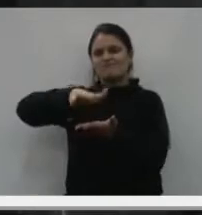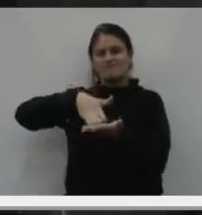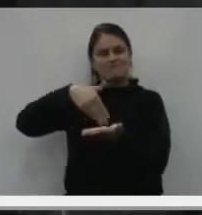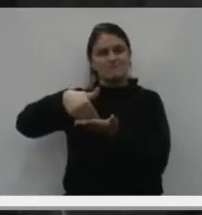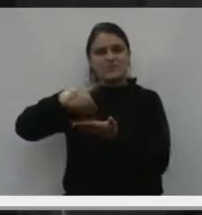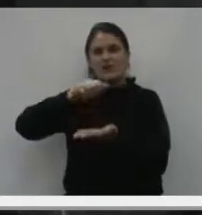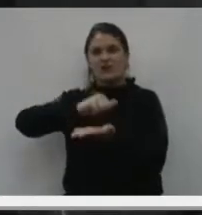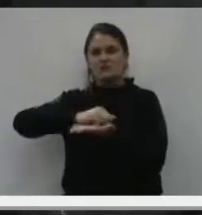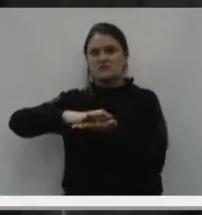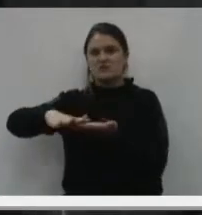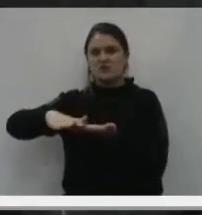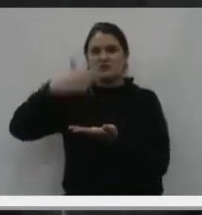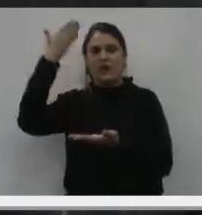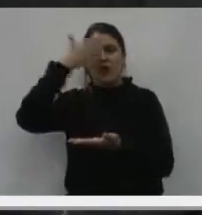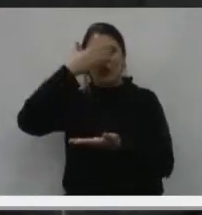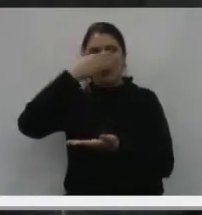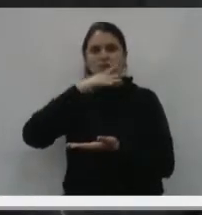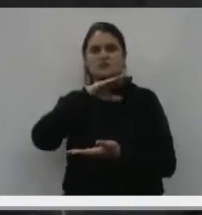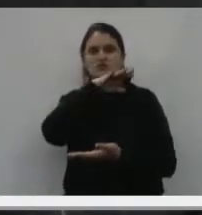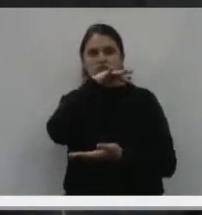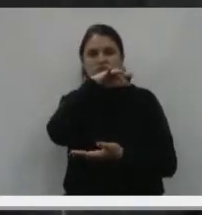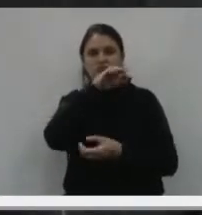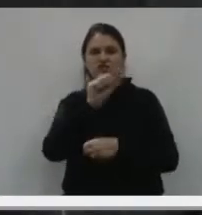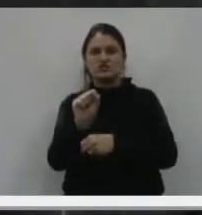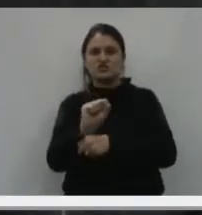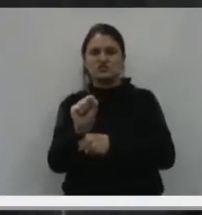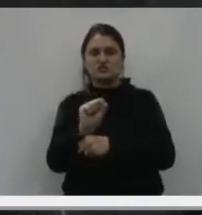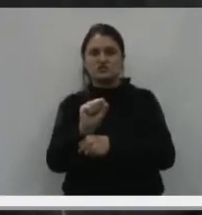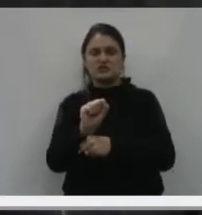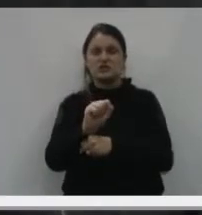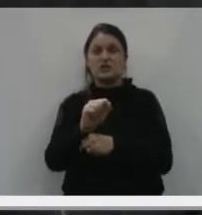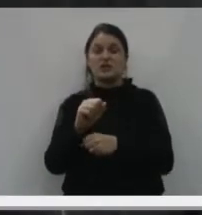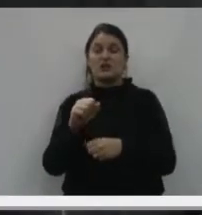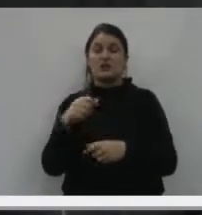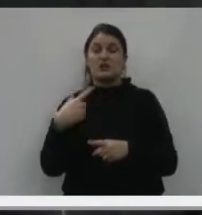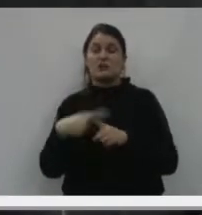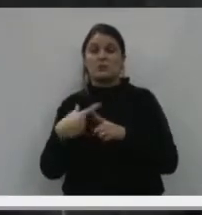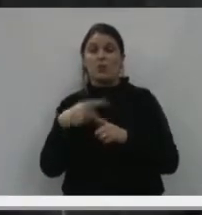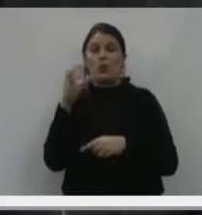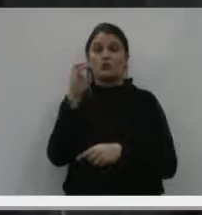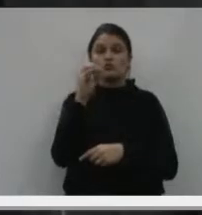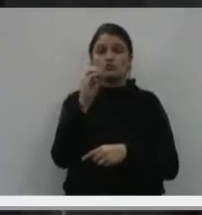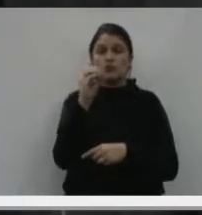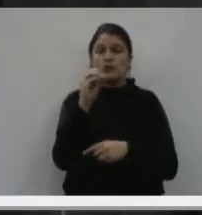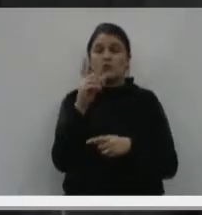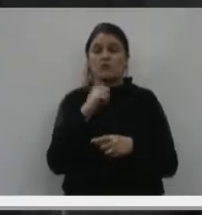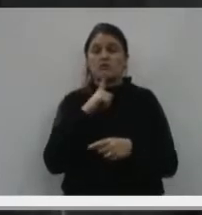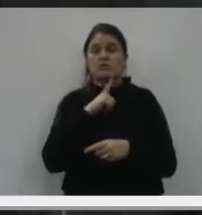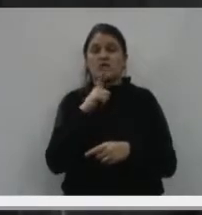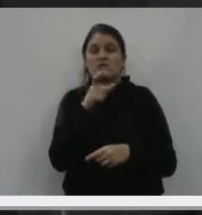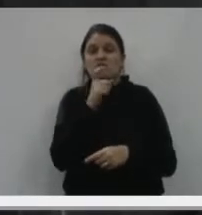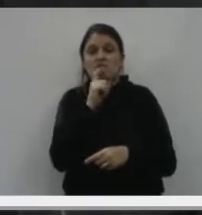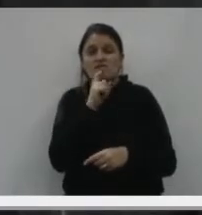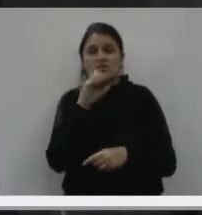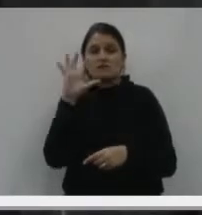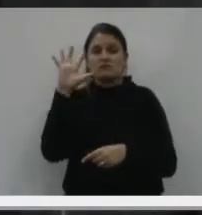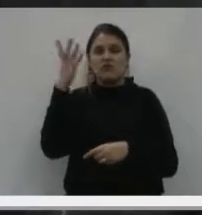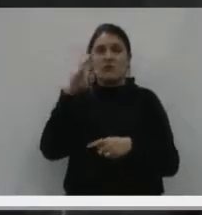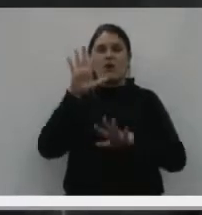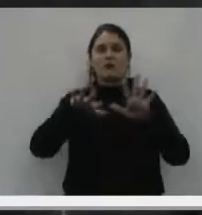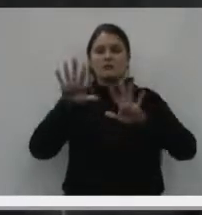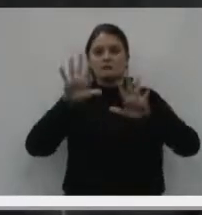pintada. Está chegando o período frio, entre outubro e inverno, a neblina é forte